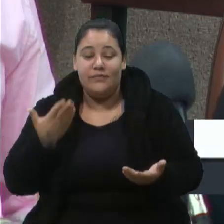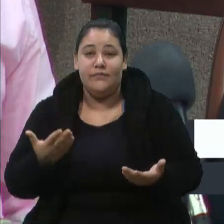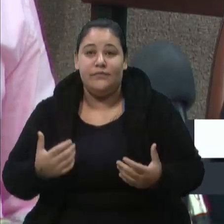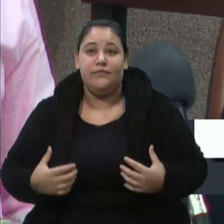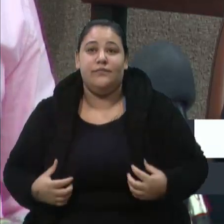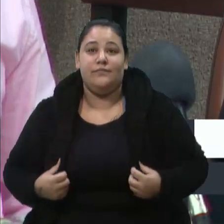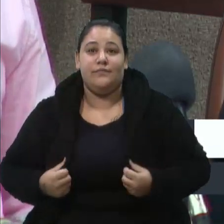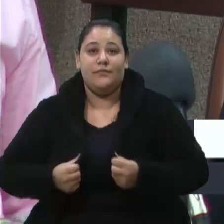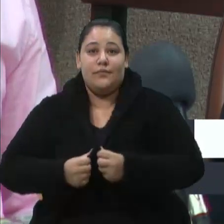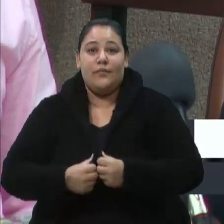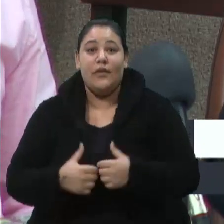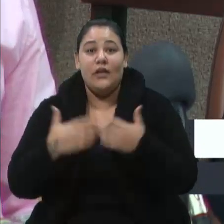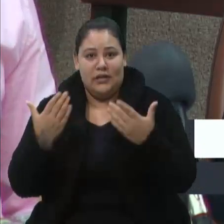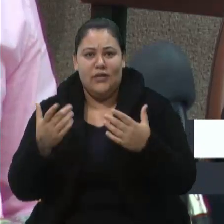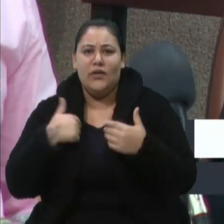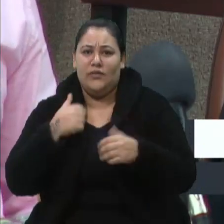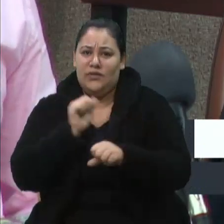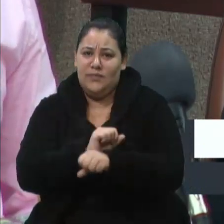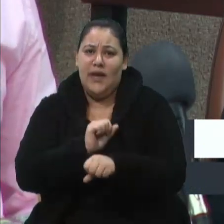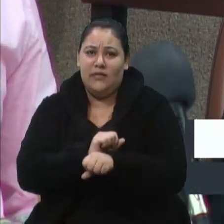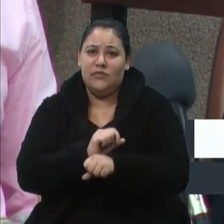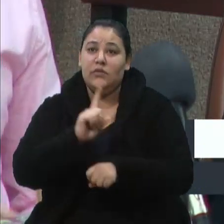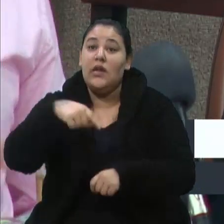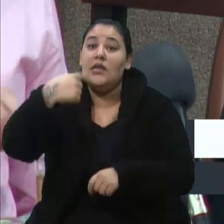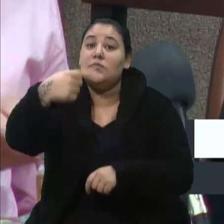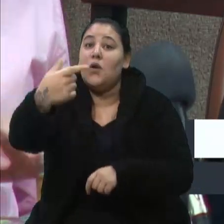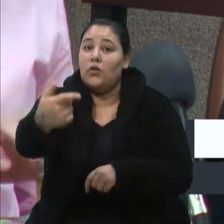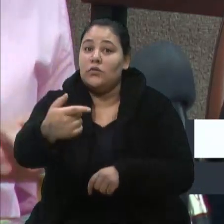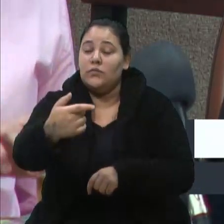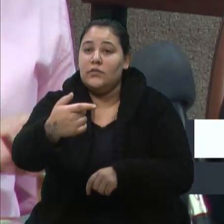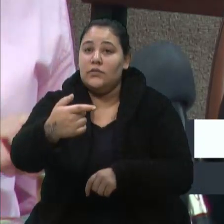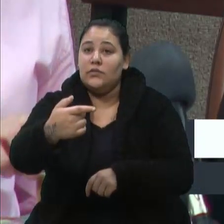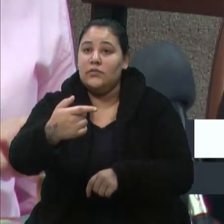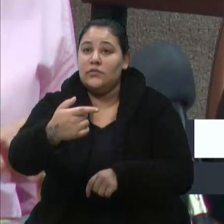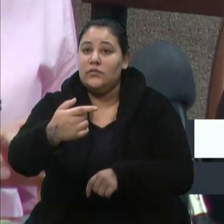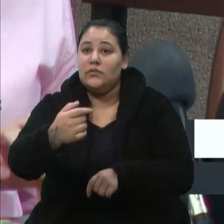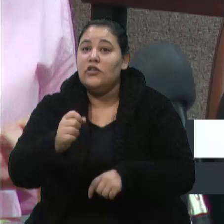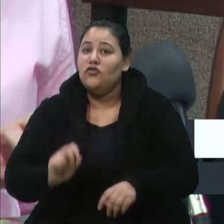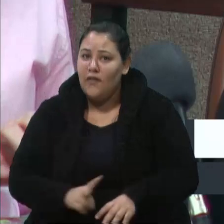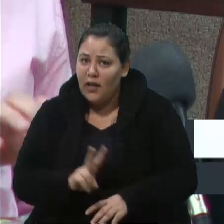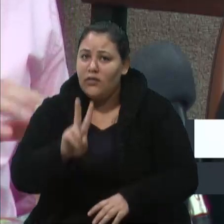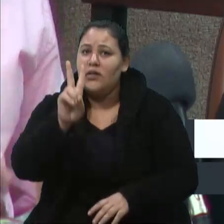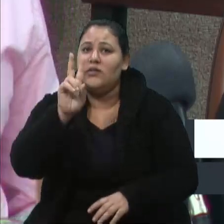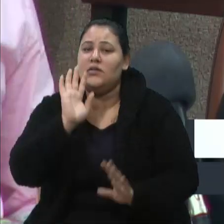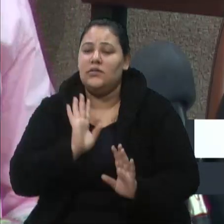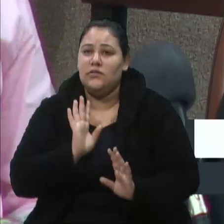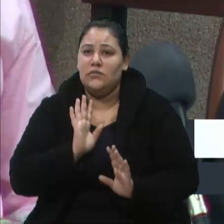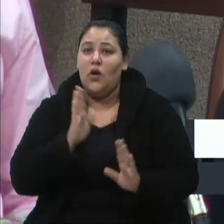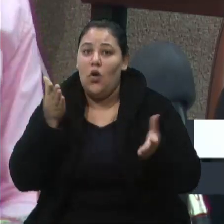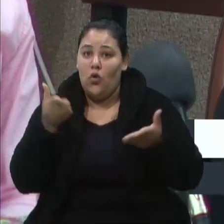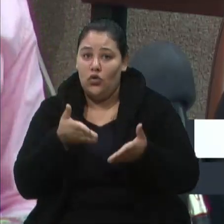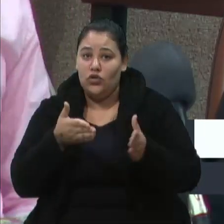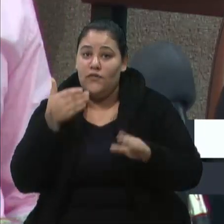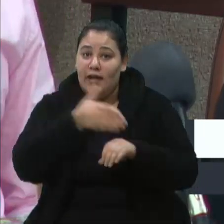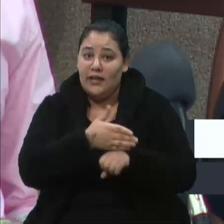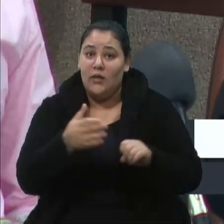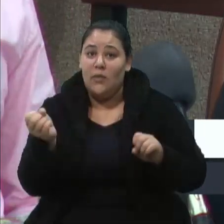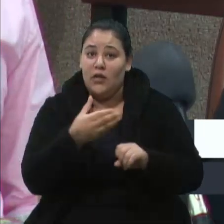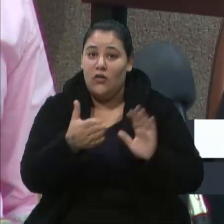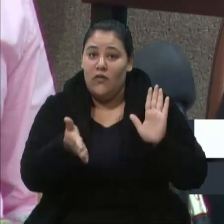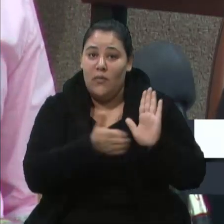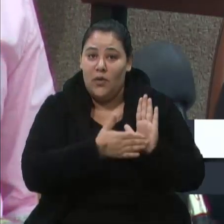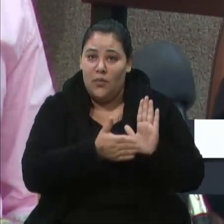Pode falar? Tá. Então, eu espero que as próximas sejam produtivas. Hoje me parece que está entrando uma nova proposta. As propostas